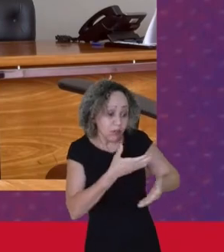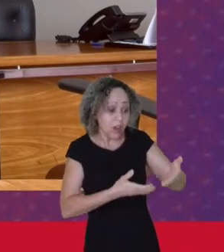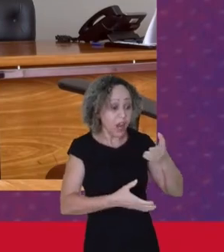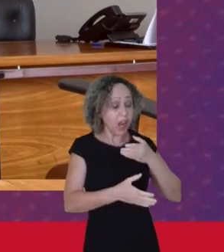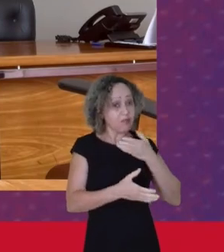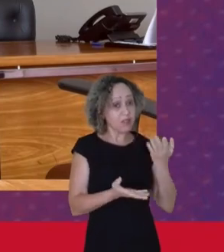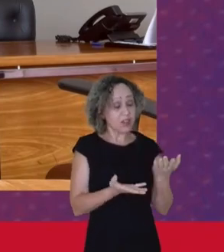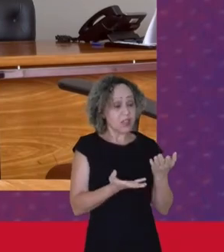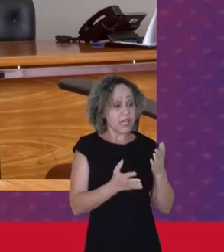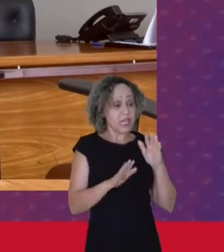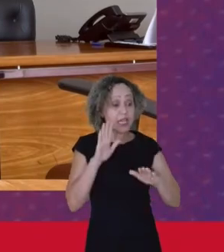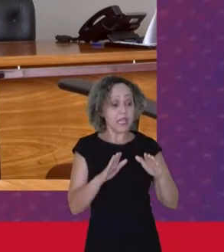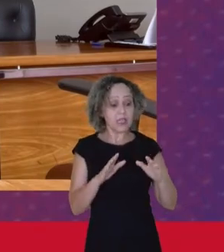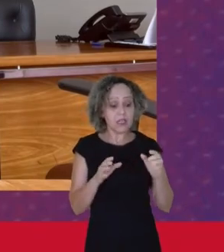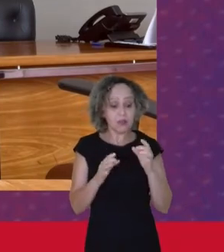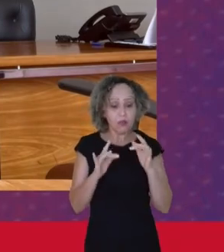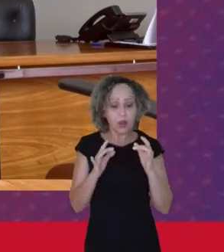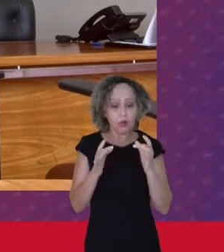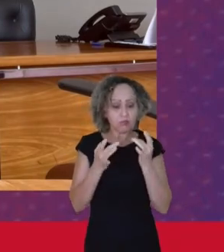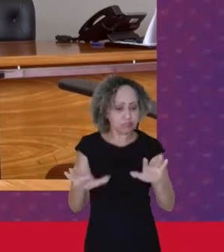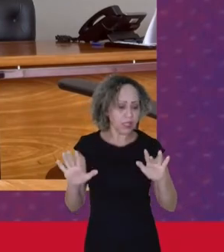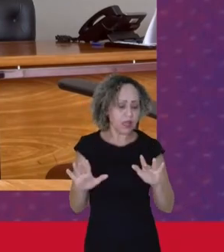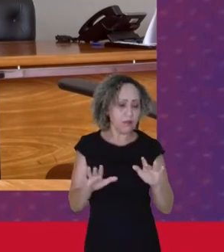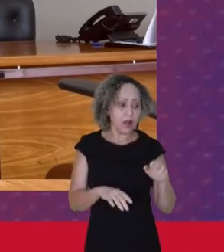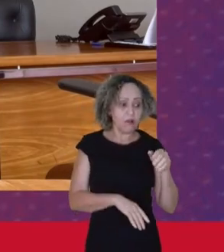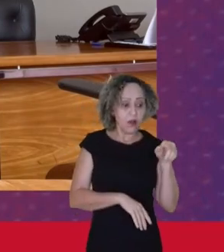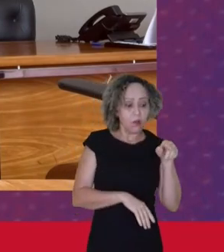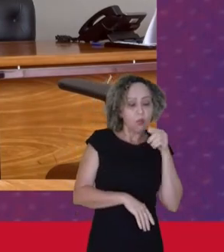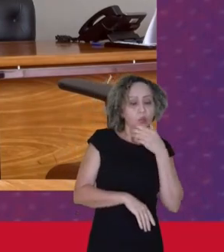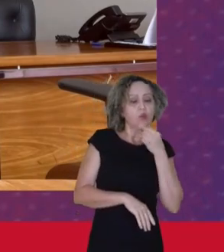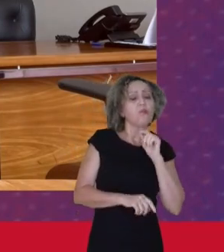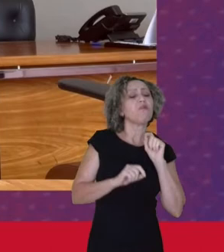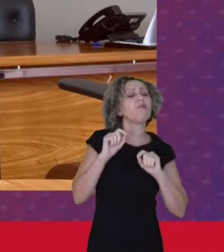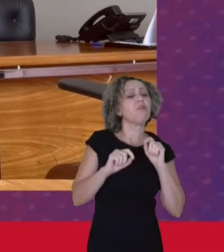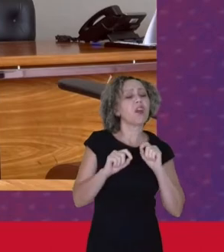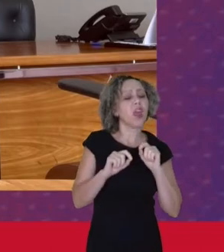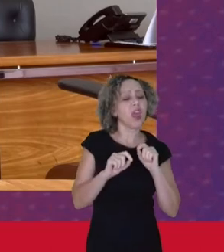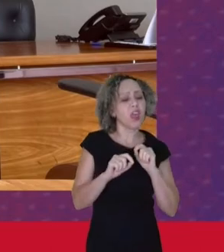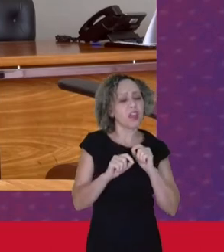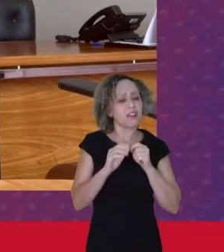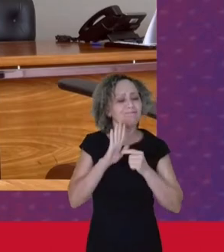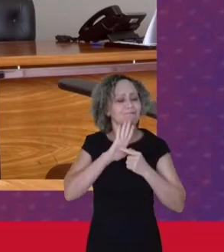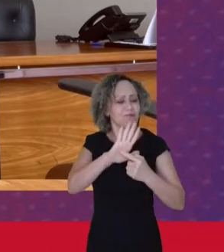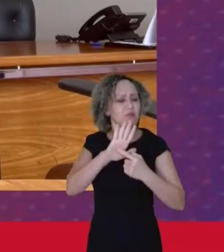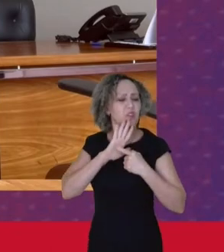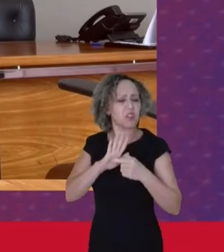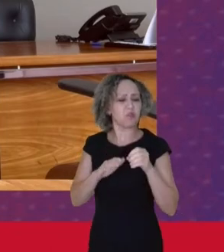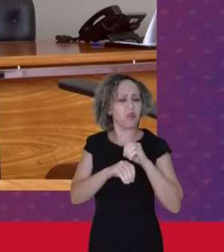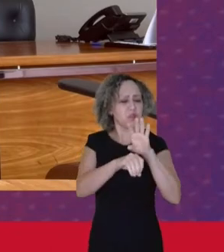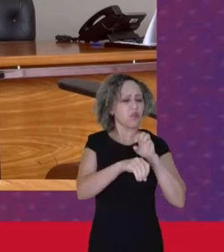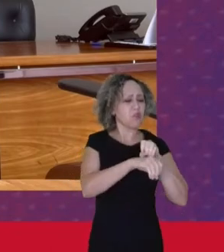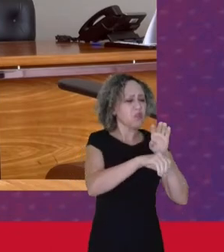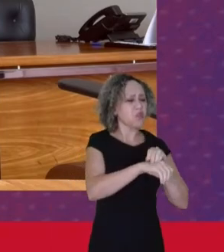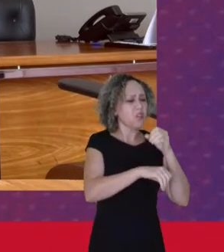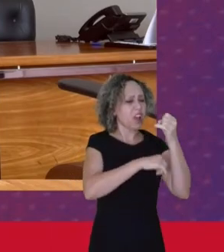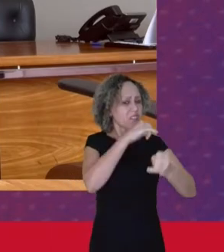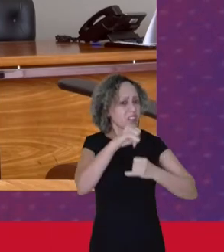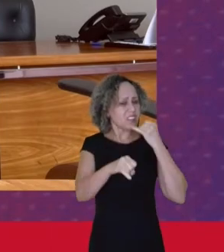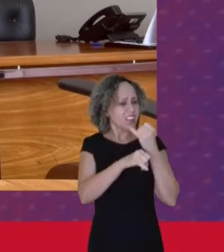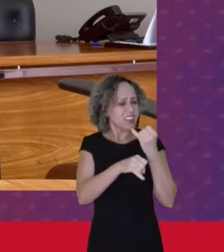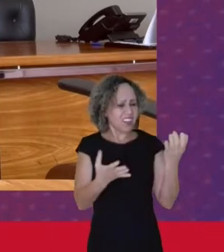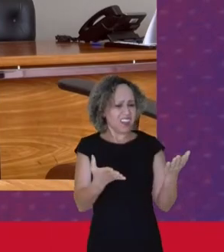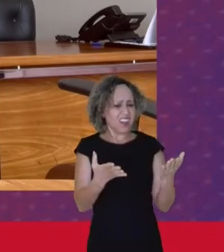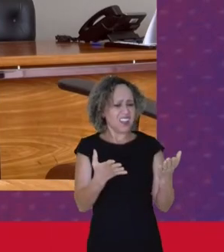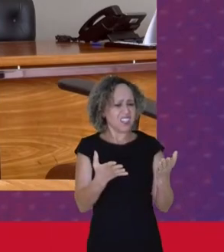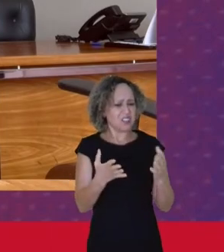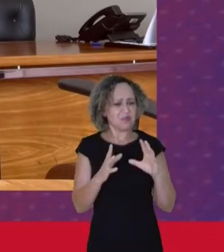sociais, e essa menina, essa adolescente, não queria mais ir para a escola, ela não queria mais sair